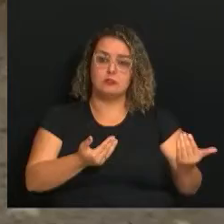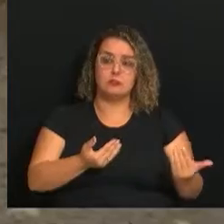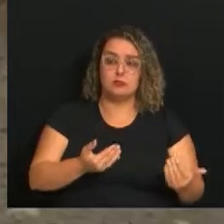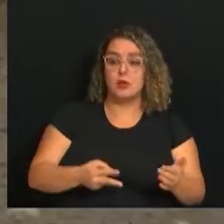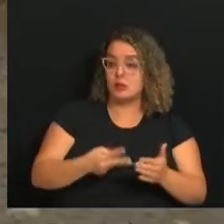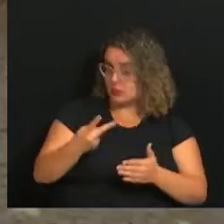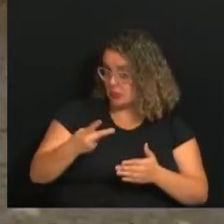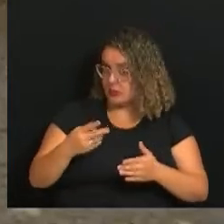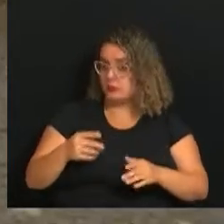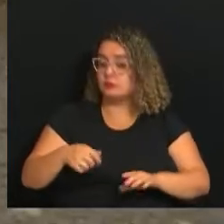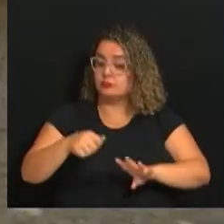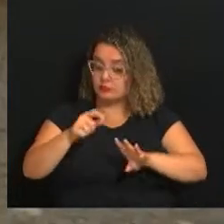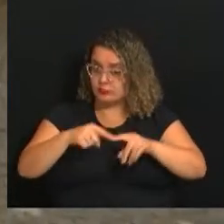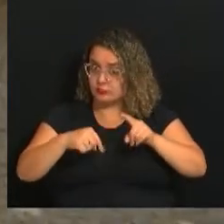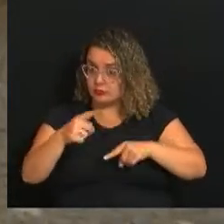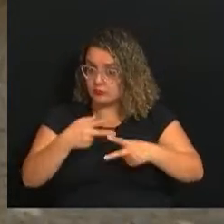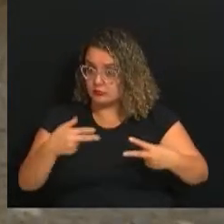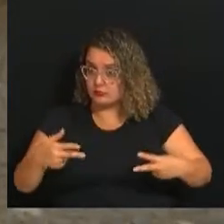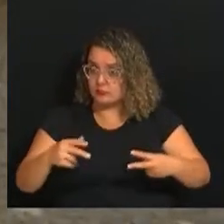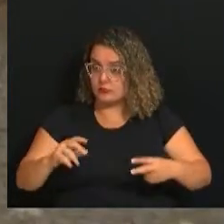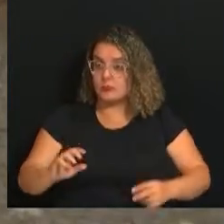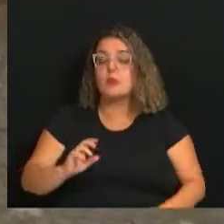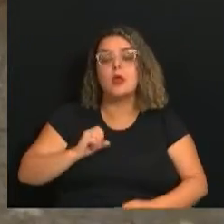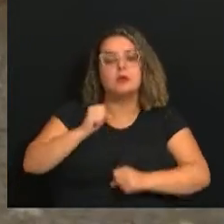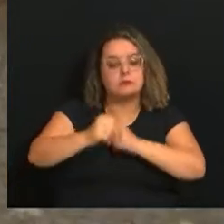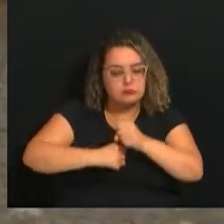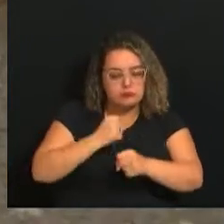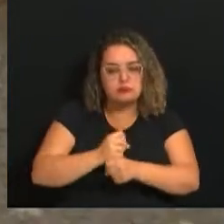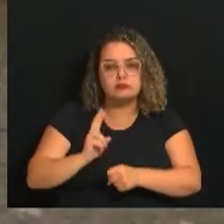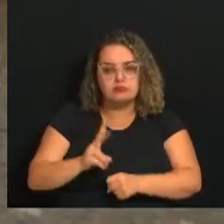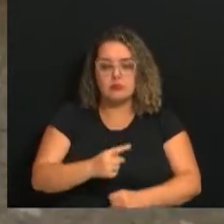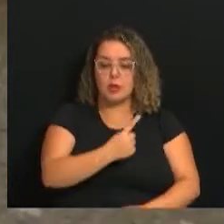Trabalho Infantil. Confira na reportagem de Michel Morim.